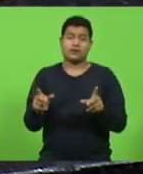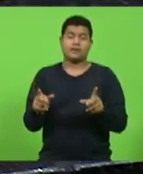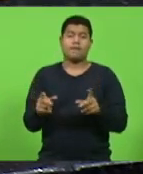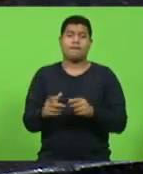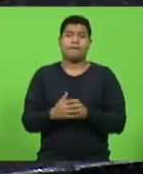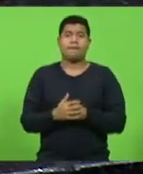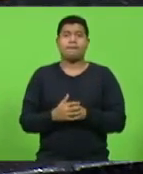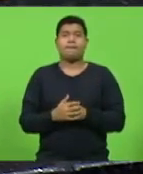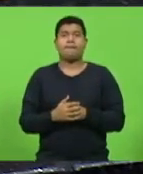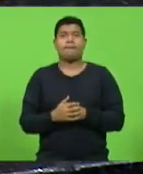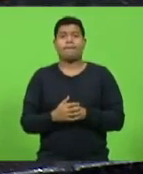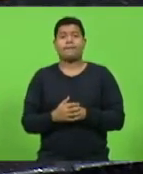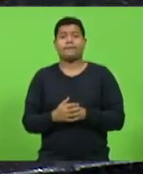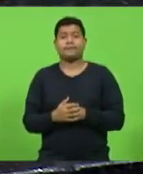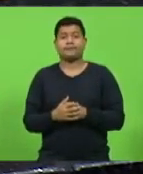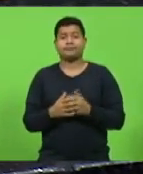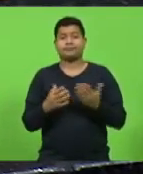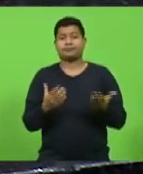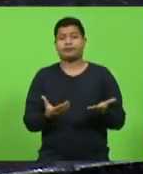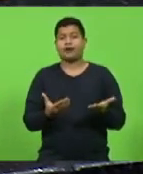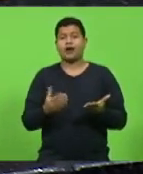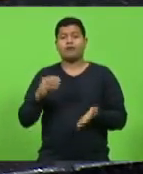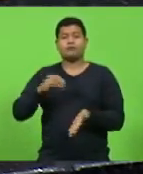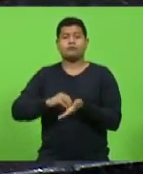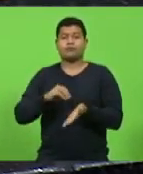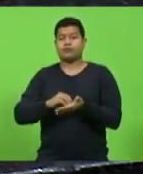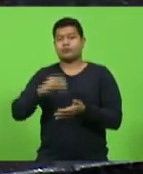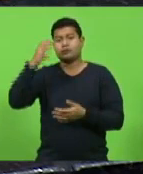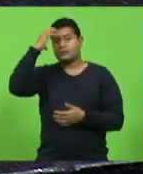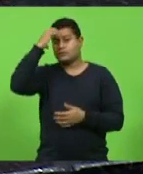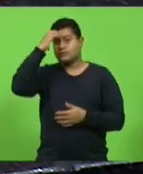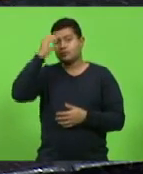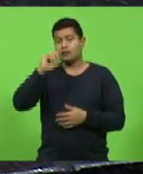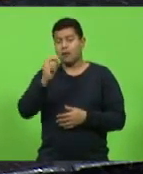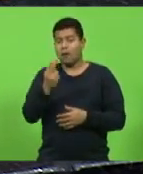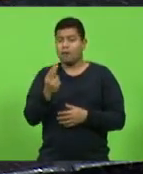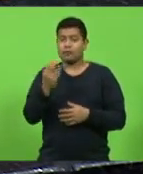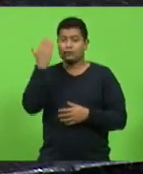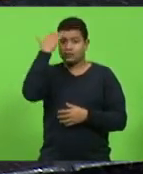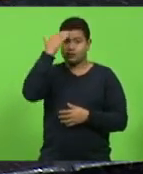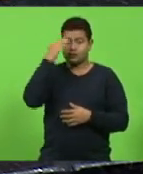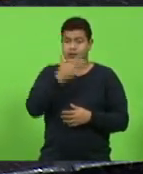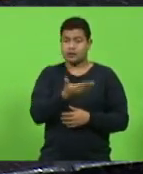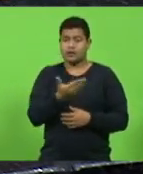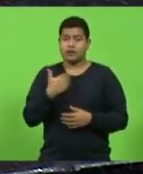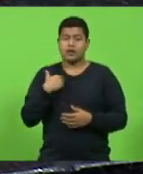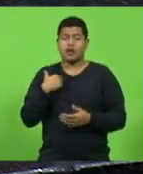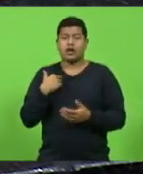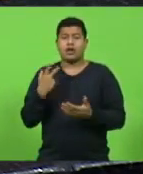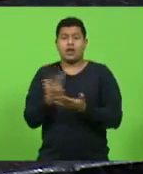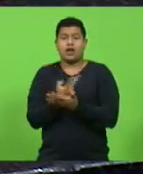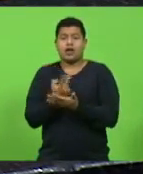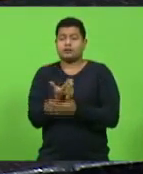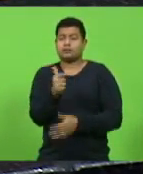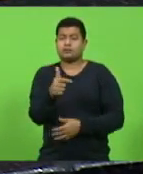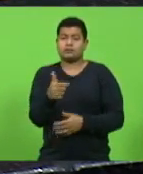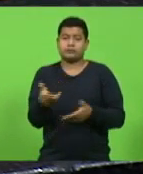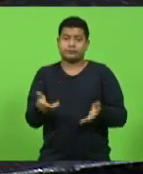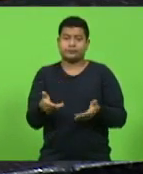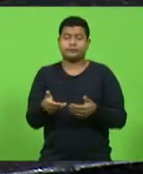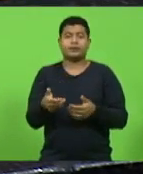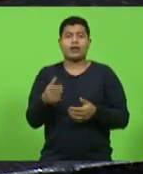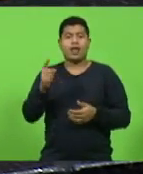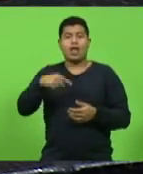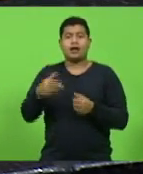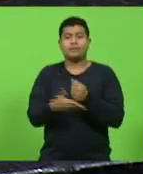A não culpabilidade ou a presunção da inocência é também um princípio basilar da nossa Constituição,